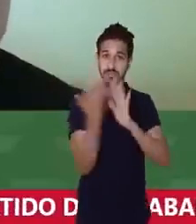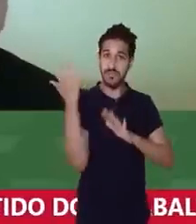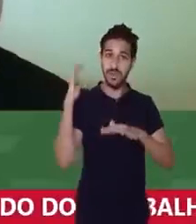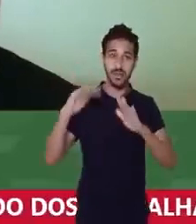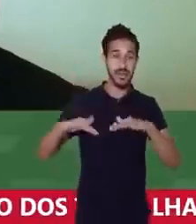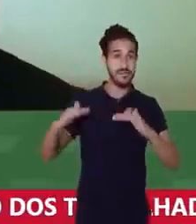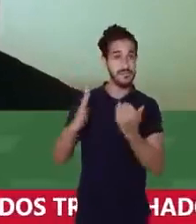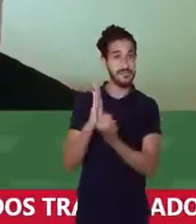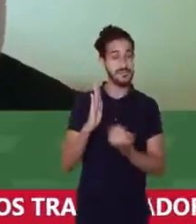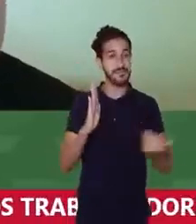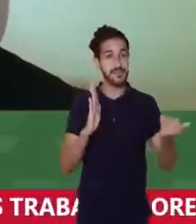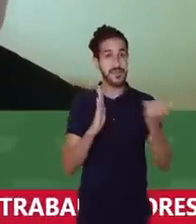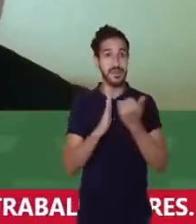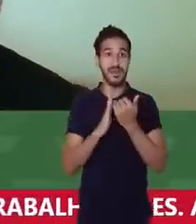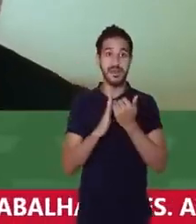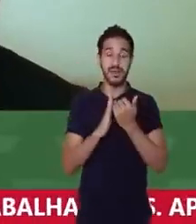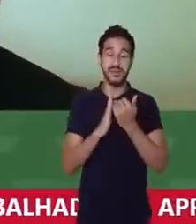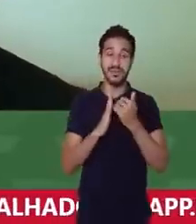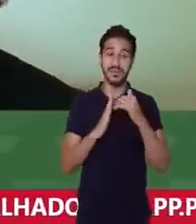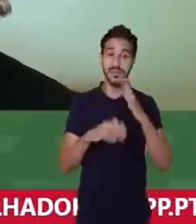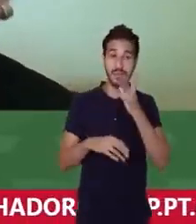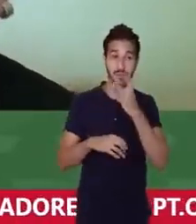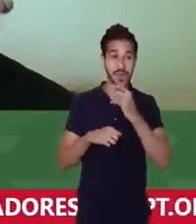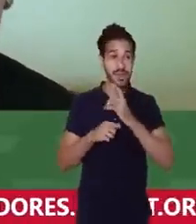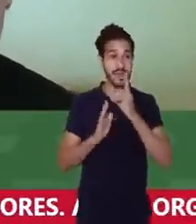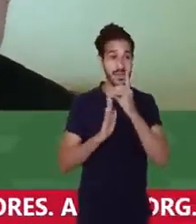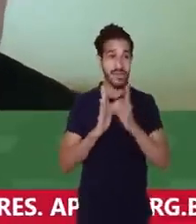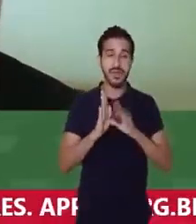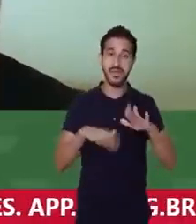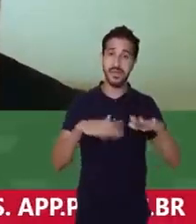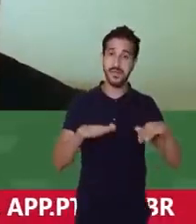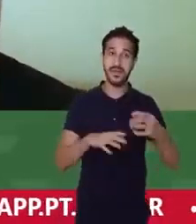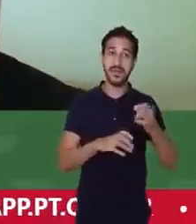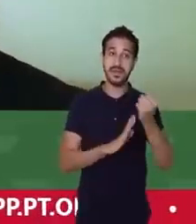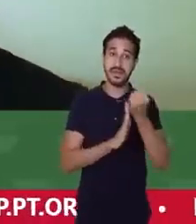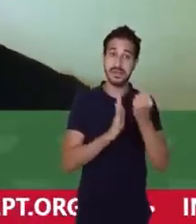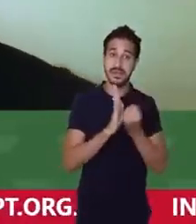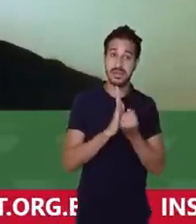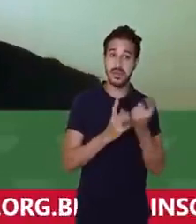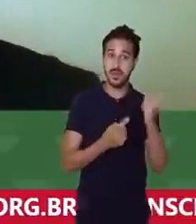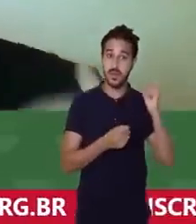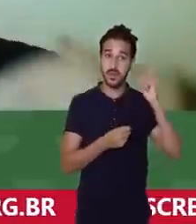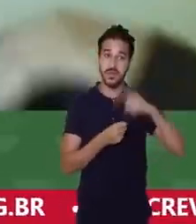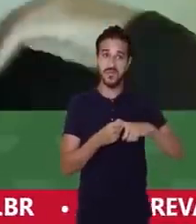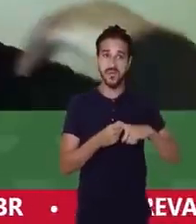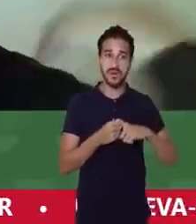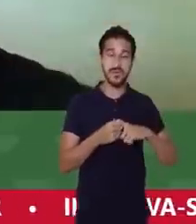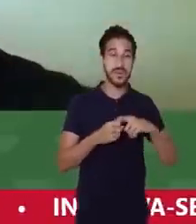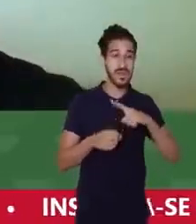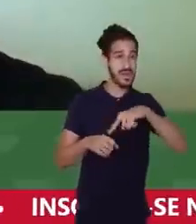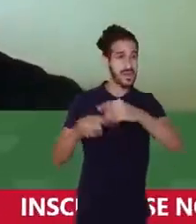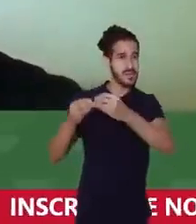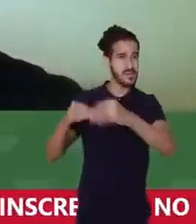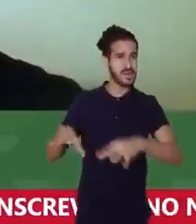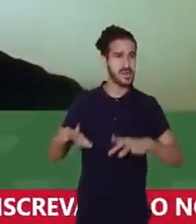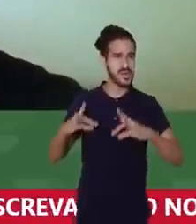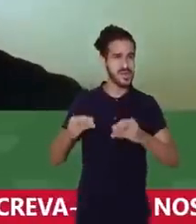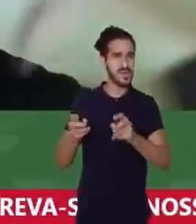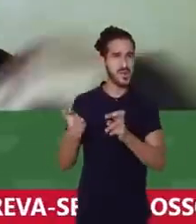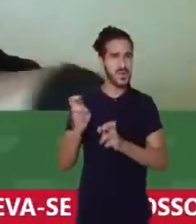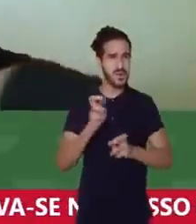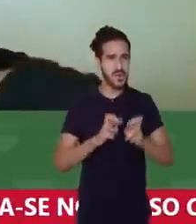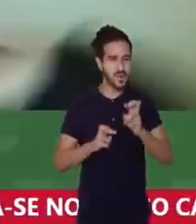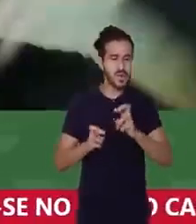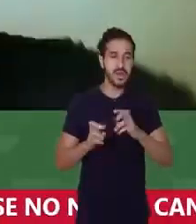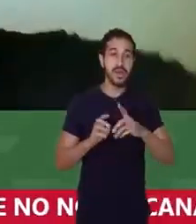você leva décadas, até séculos para recuperar. E eles desmontaram toda a